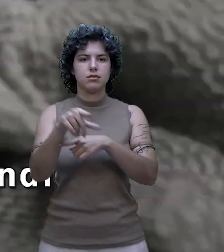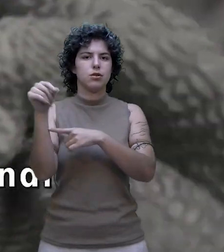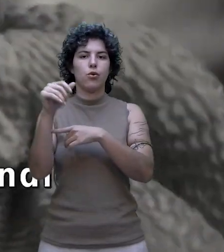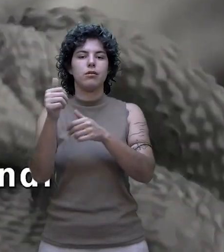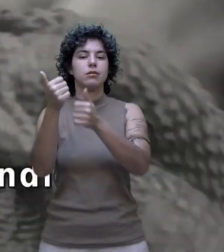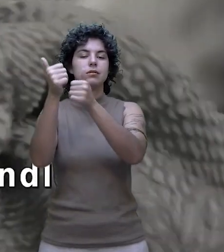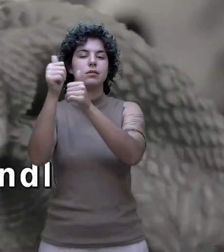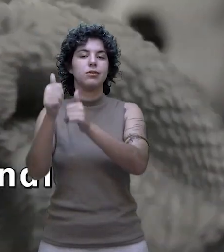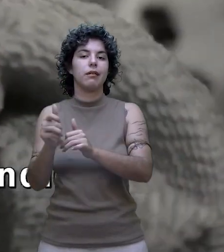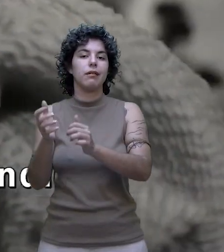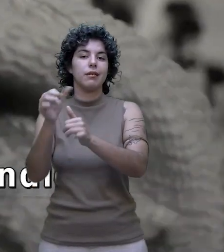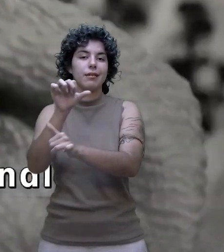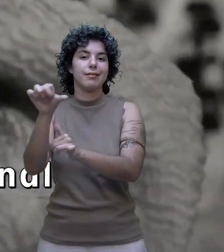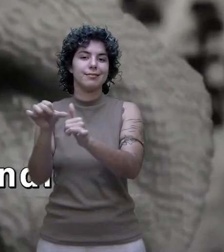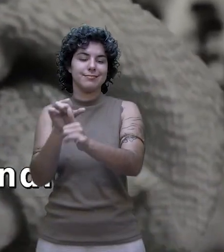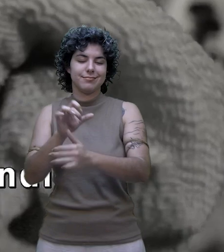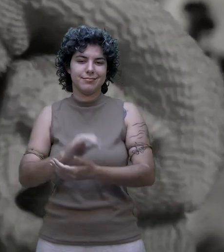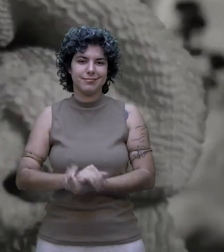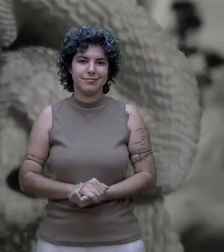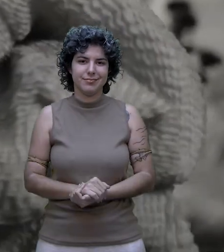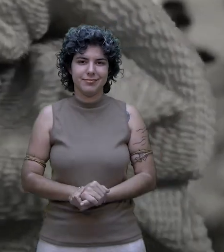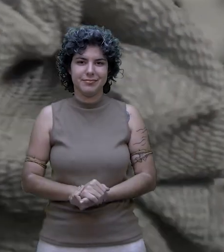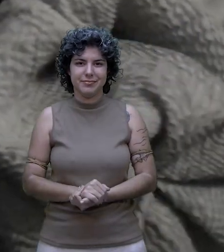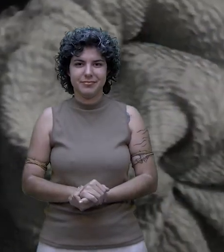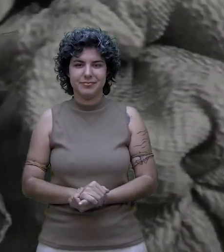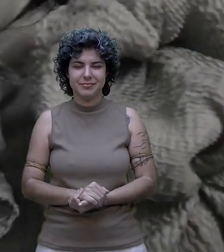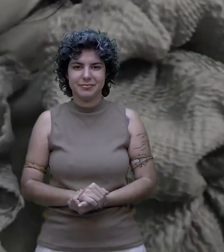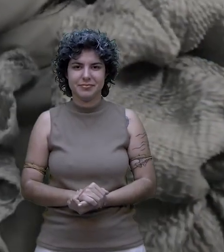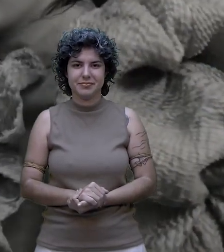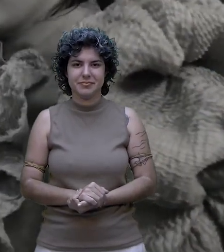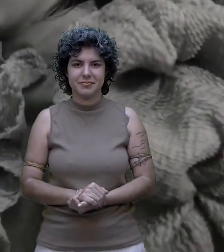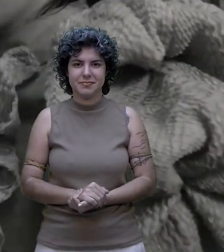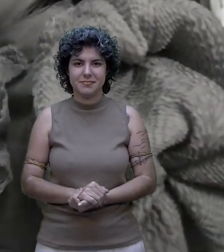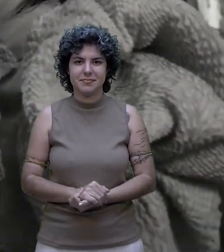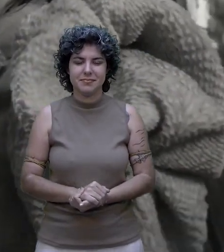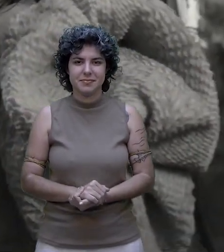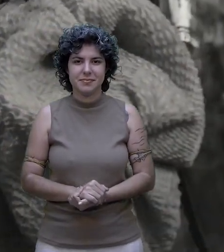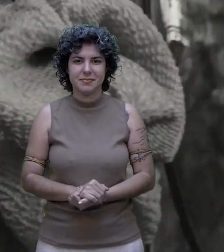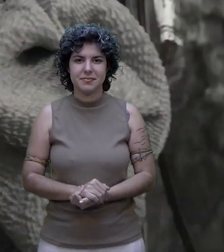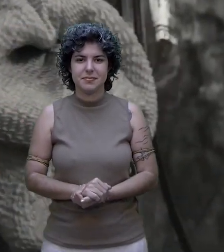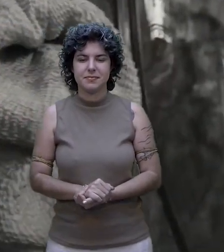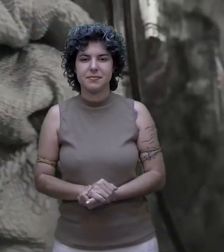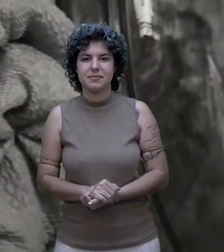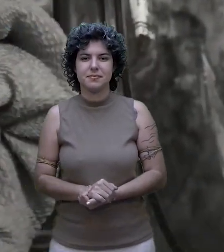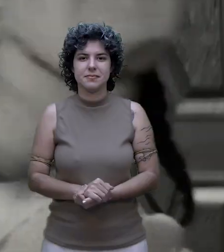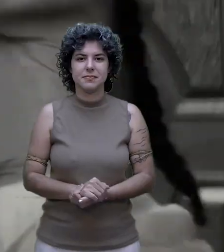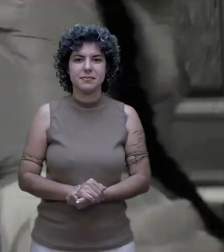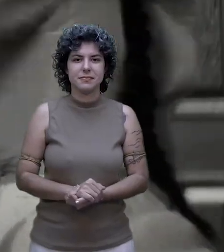Bella, this is Mr. McCandles. Hello, Bella.